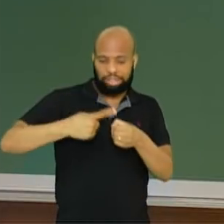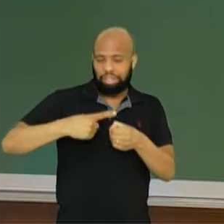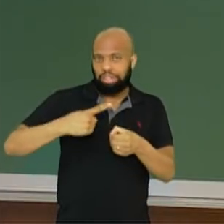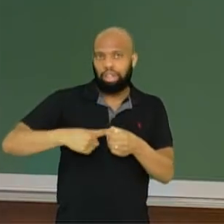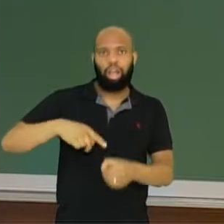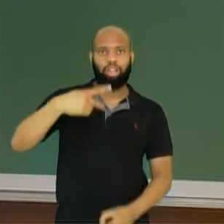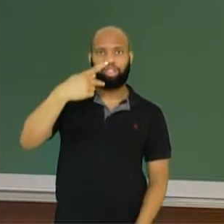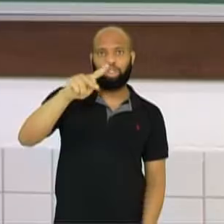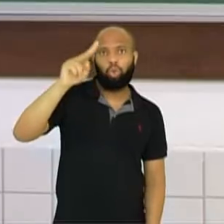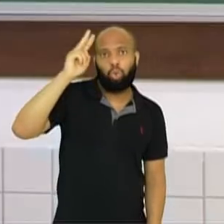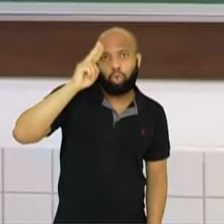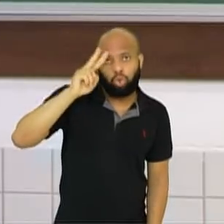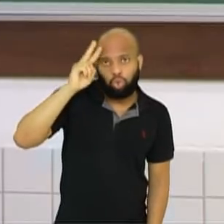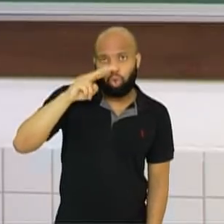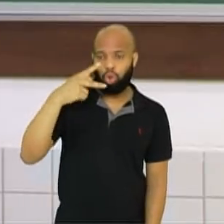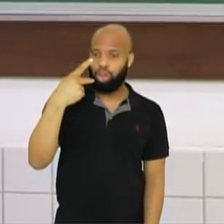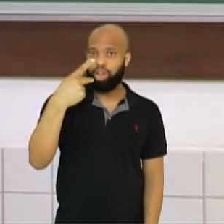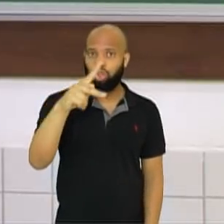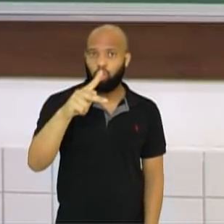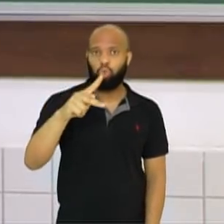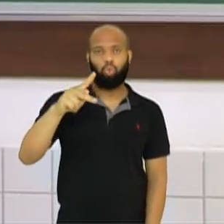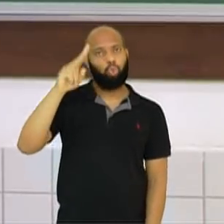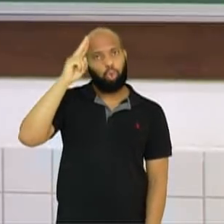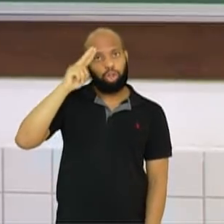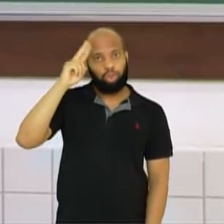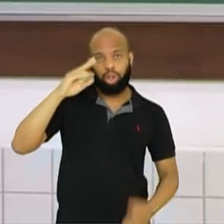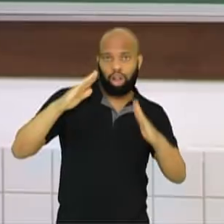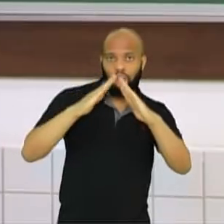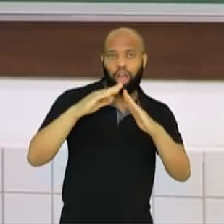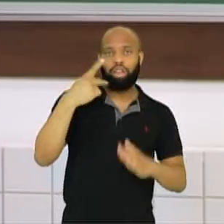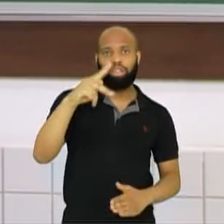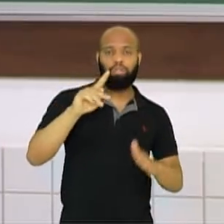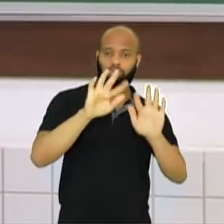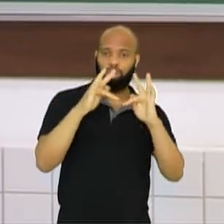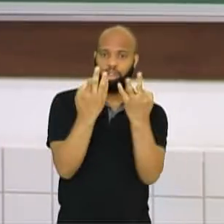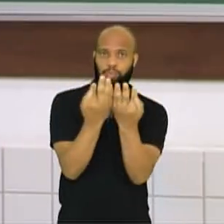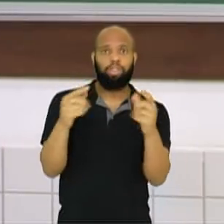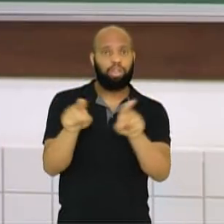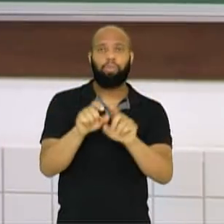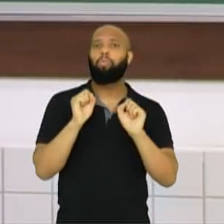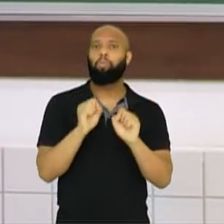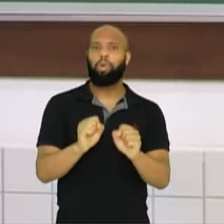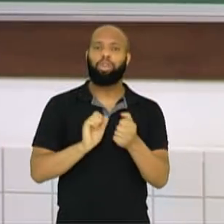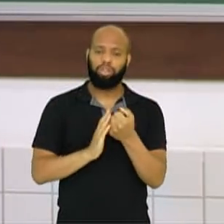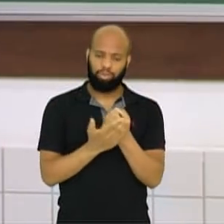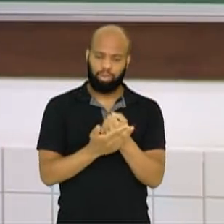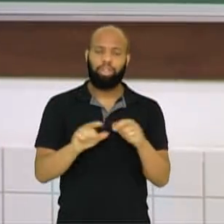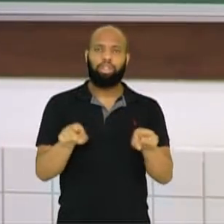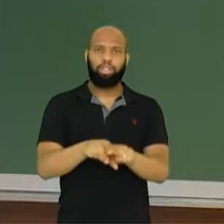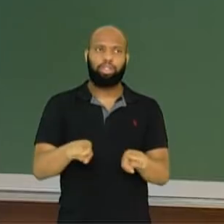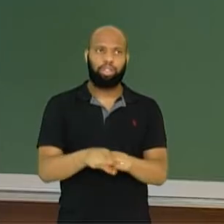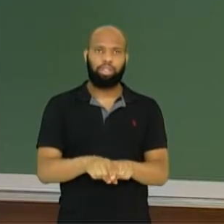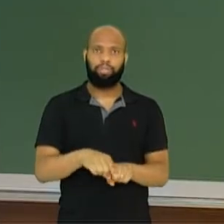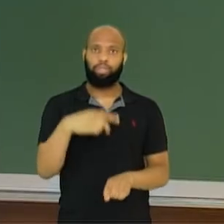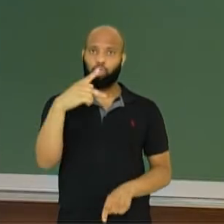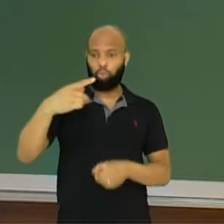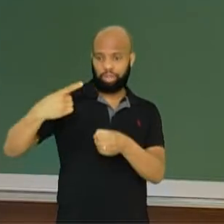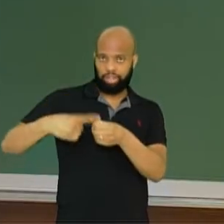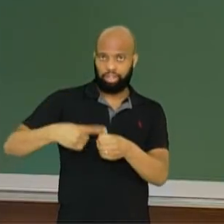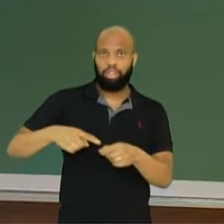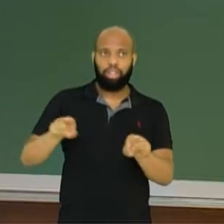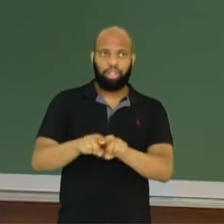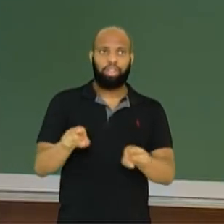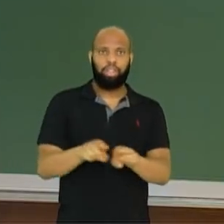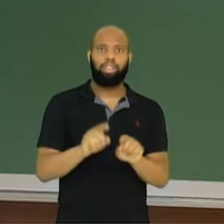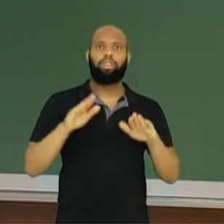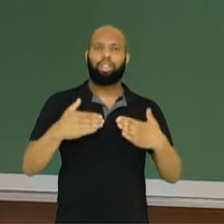história, com a história da sua casa, da sua família, do seu bairro e até mesmo da sua cidade. Essa é a